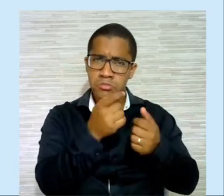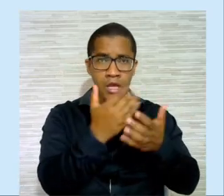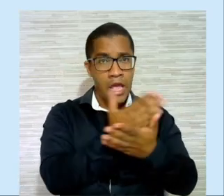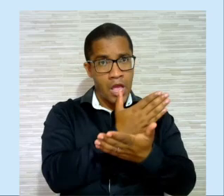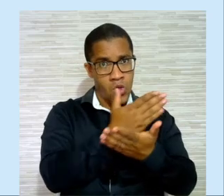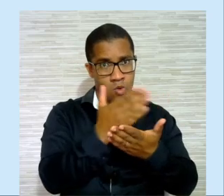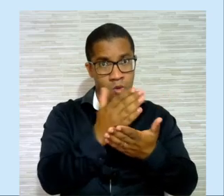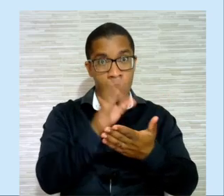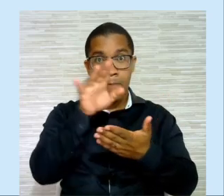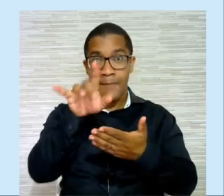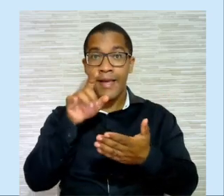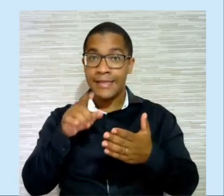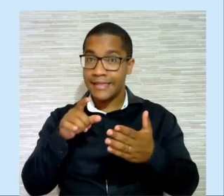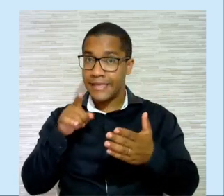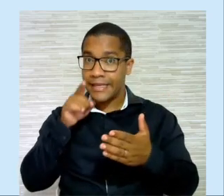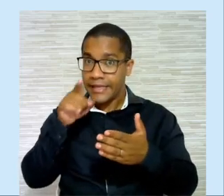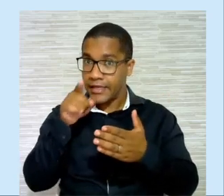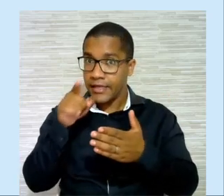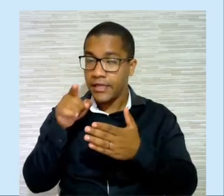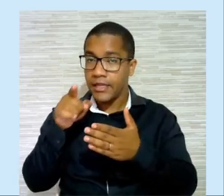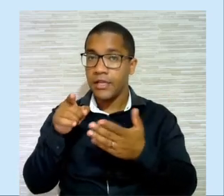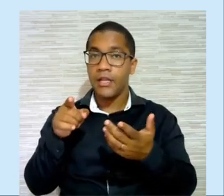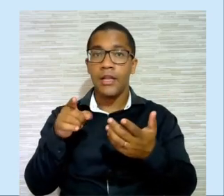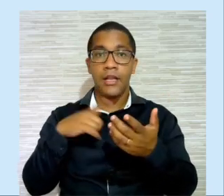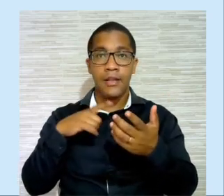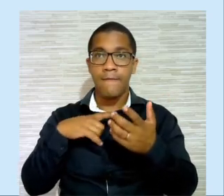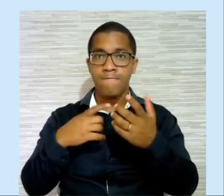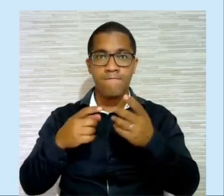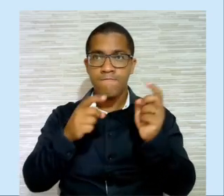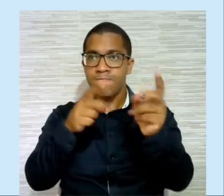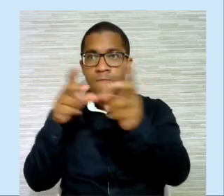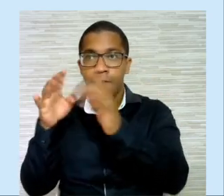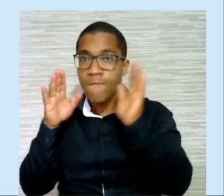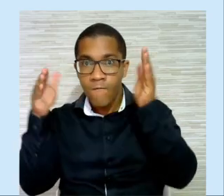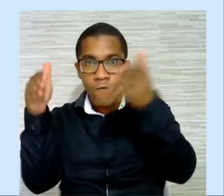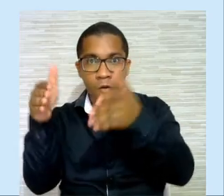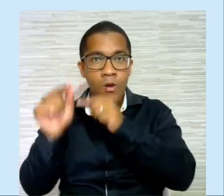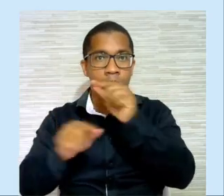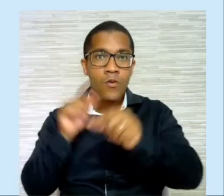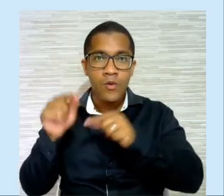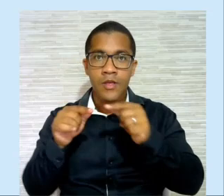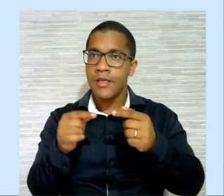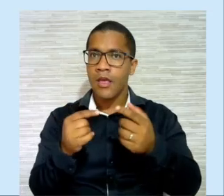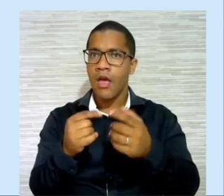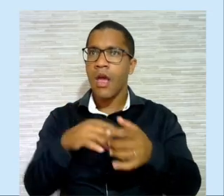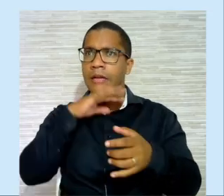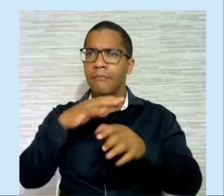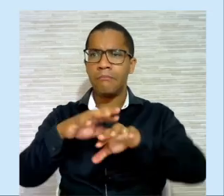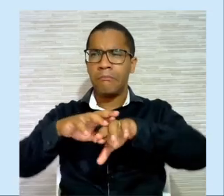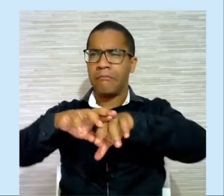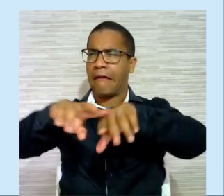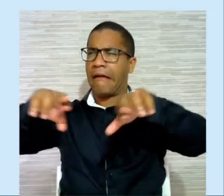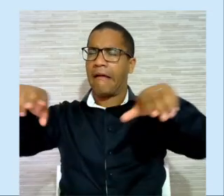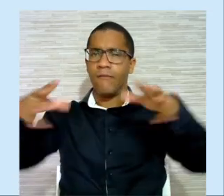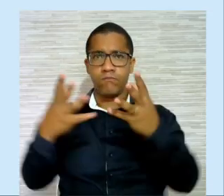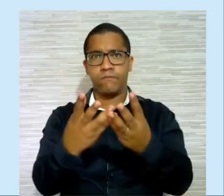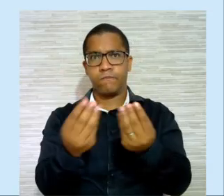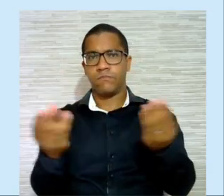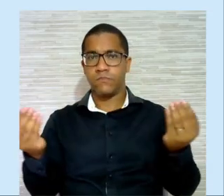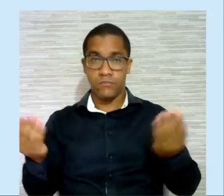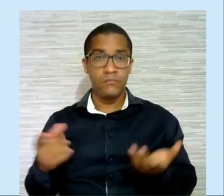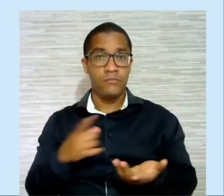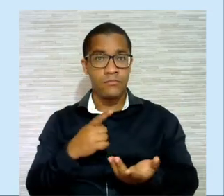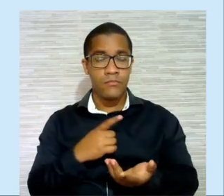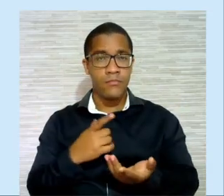vai utilizar muito mais animais, tá, gente? Então a pecuária intensiva, ela também faz parte dessa